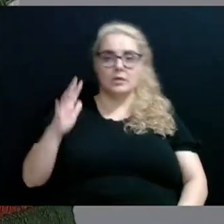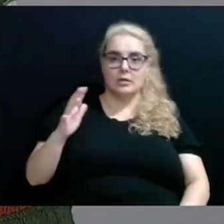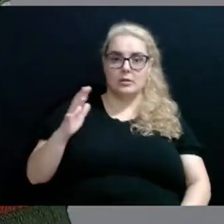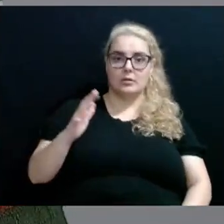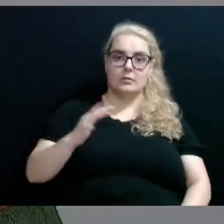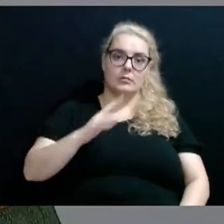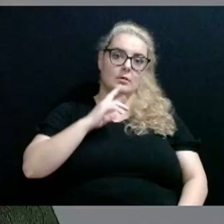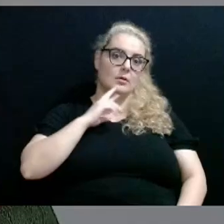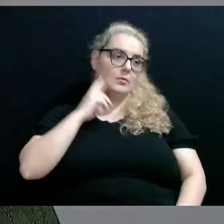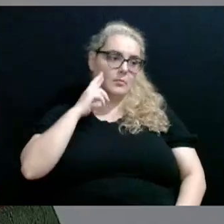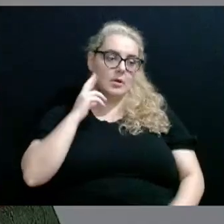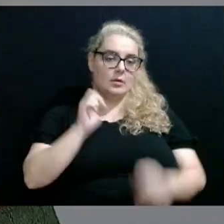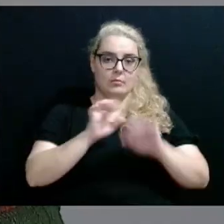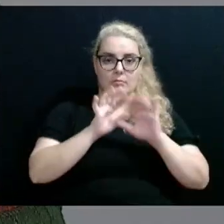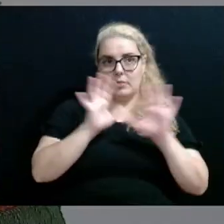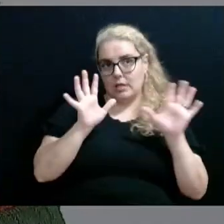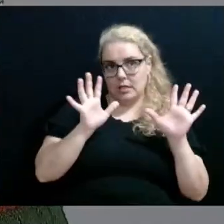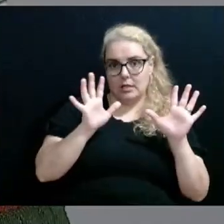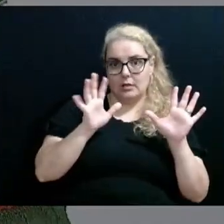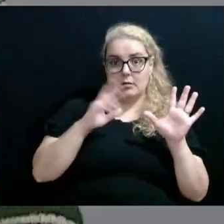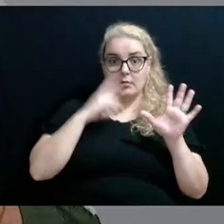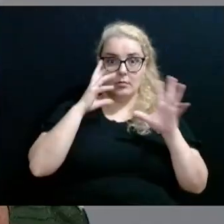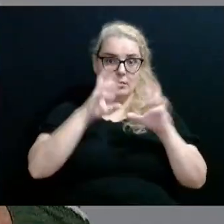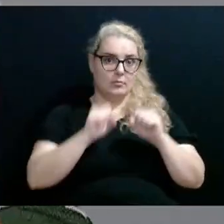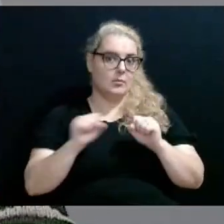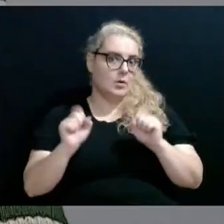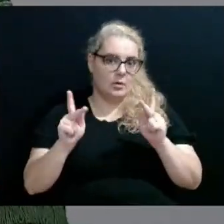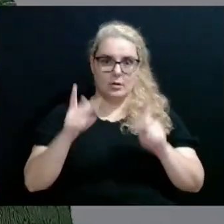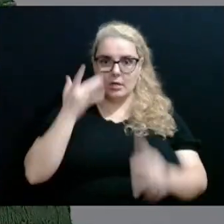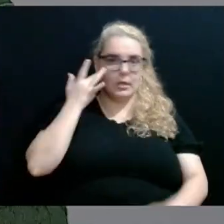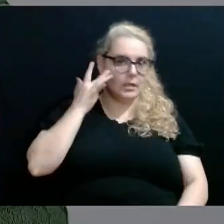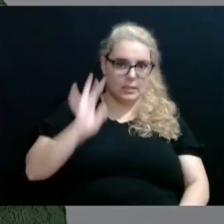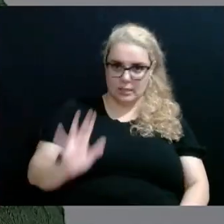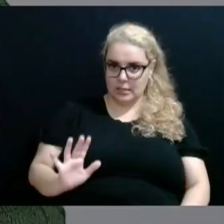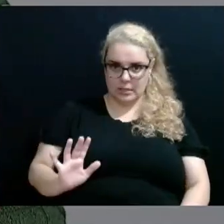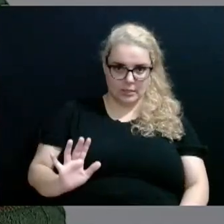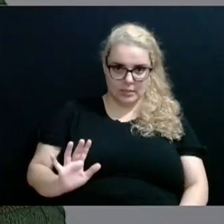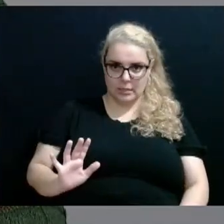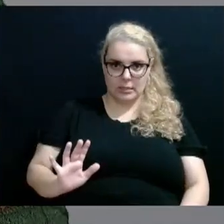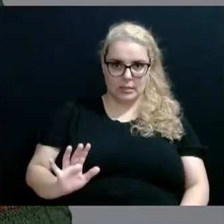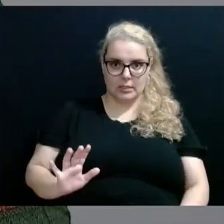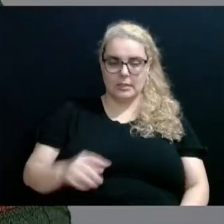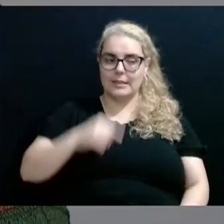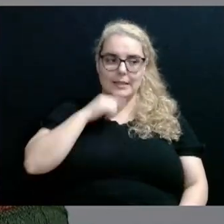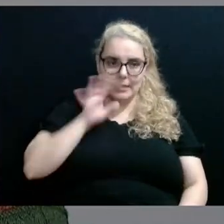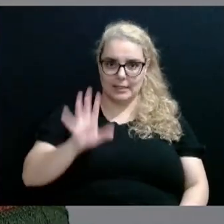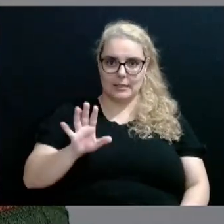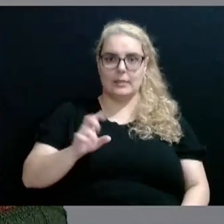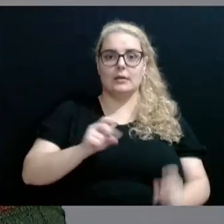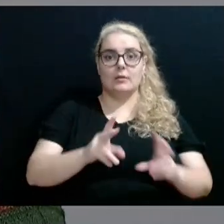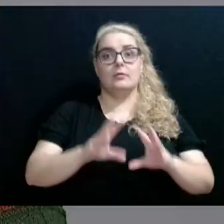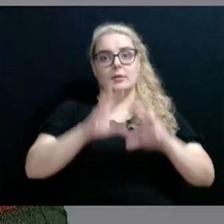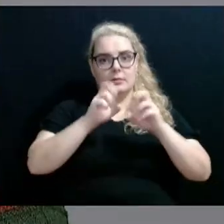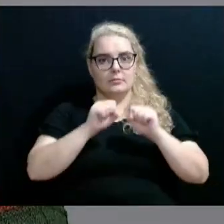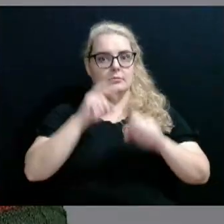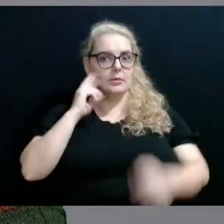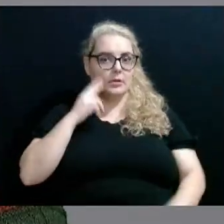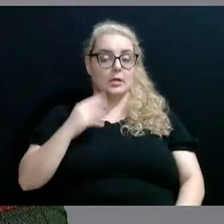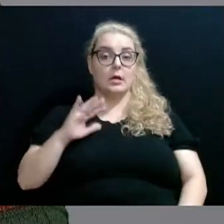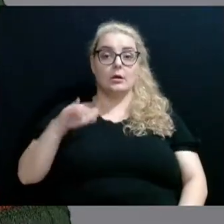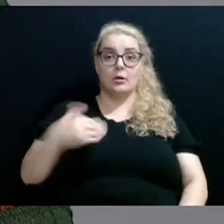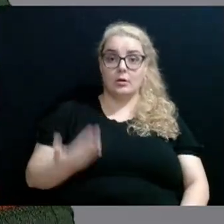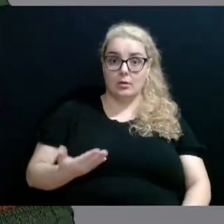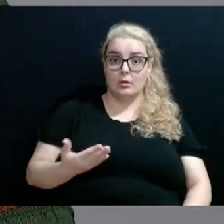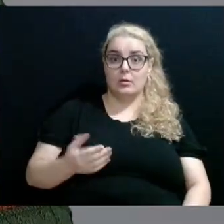mais clara. Mas ela ficou cor-de-rosa escura. Ok, ninguém sabia, só estava na minha cabeça, tudo bem, vou vender ela mais escura. Agora, quando eu vou fazer